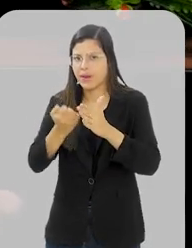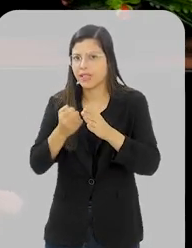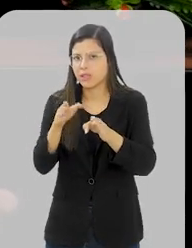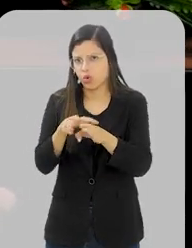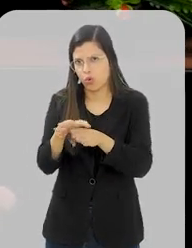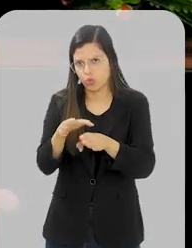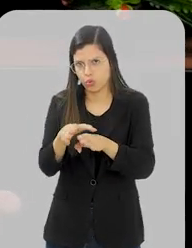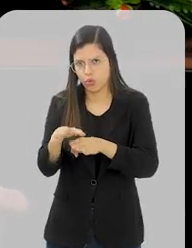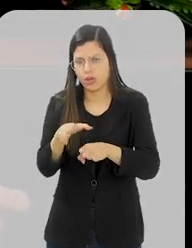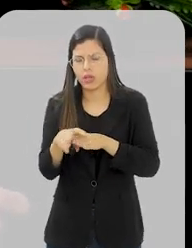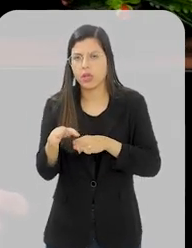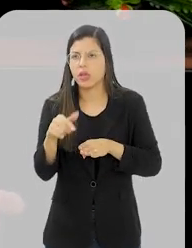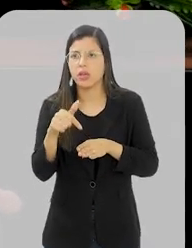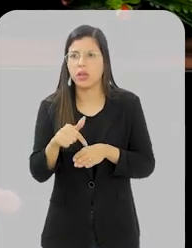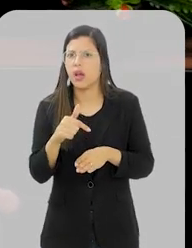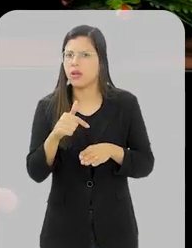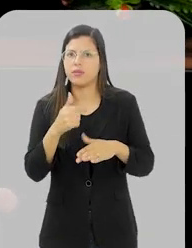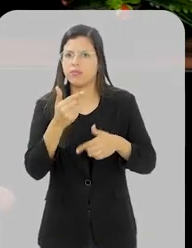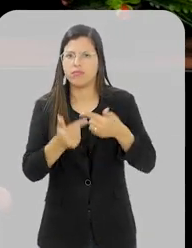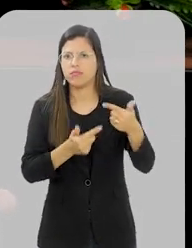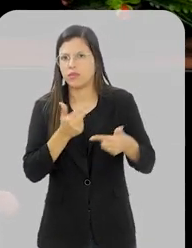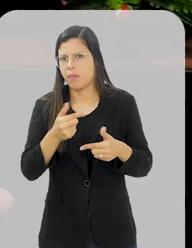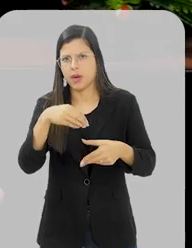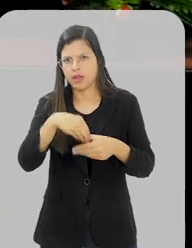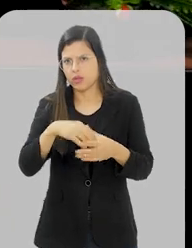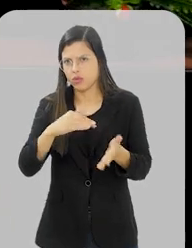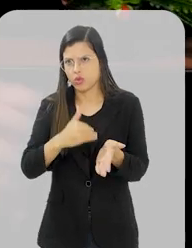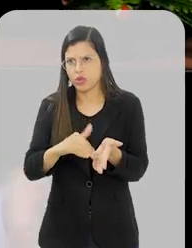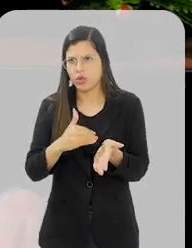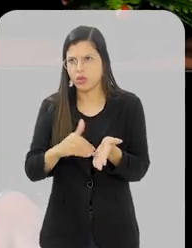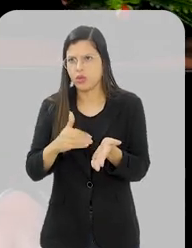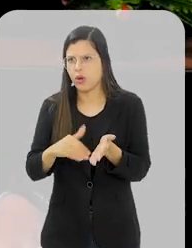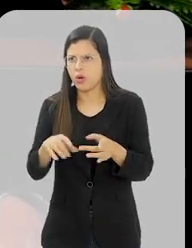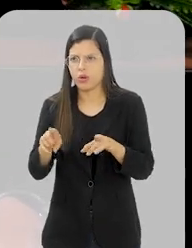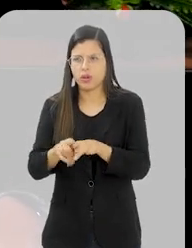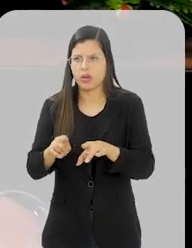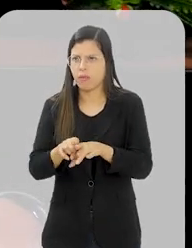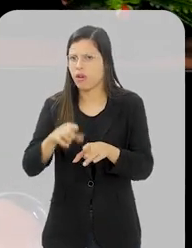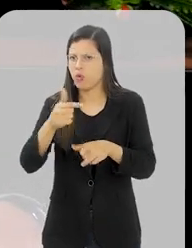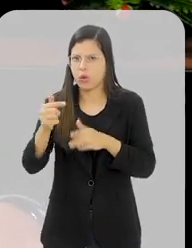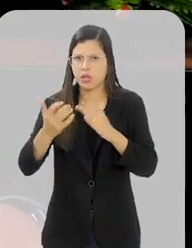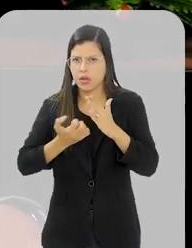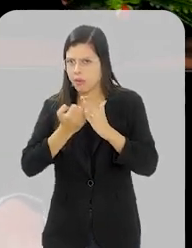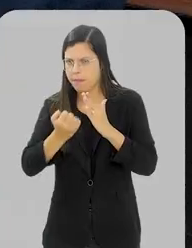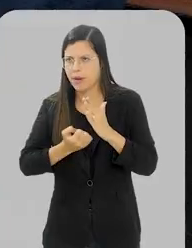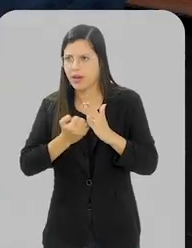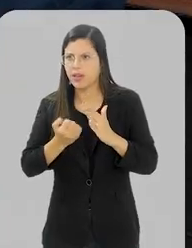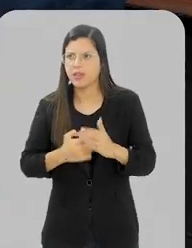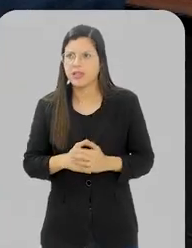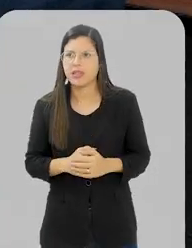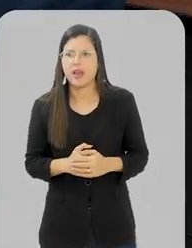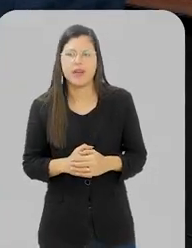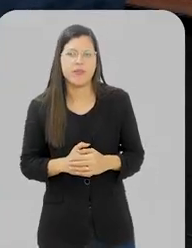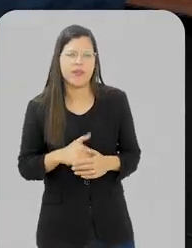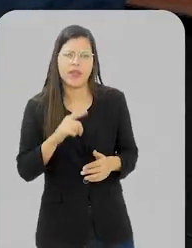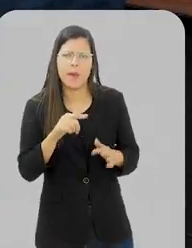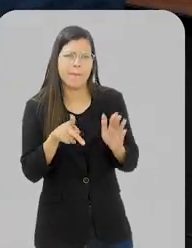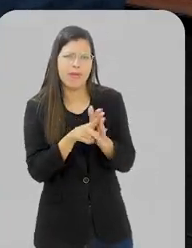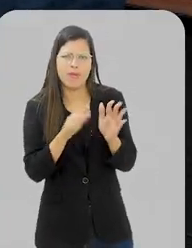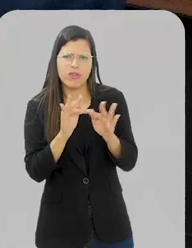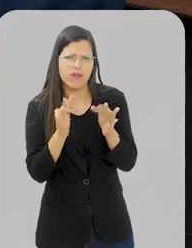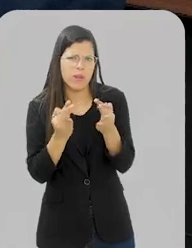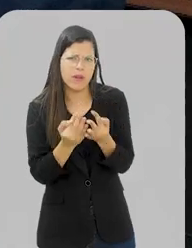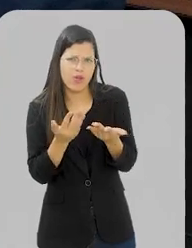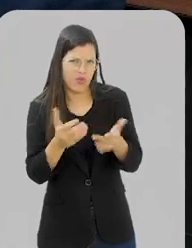consultoria ele não não trabalha nenum escritório nem nenhuma empresa especificamente família não seguir mesmo